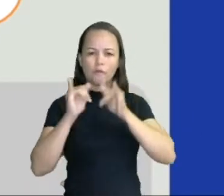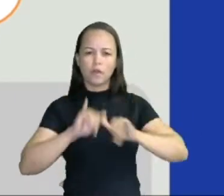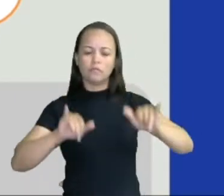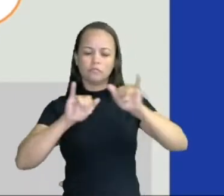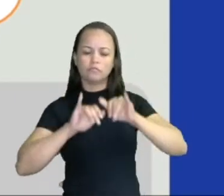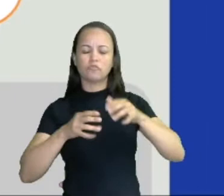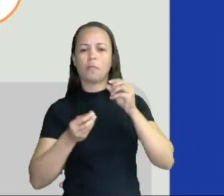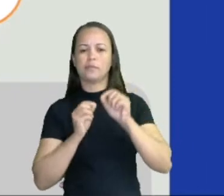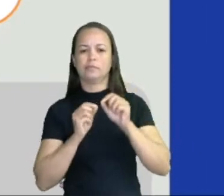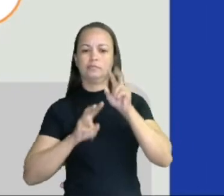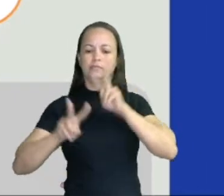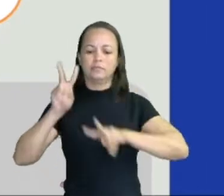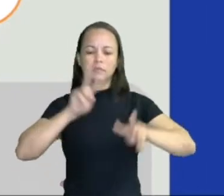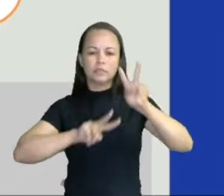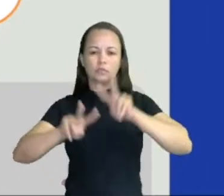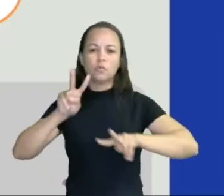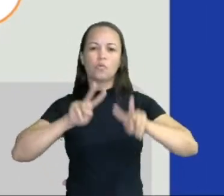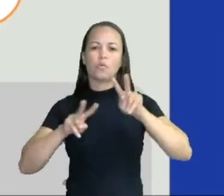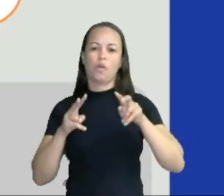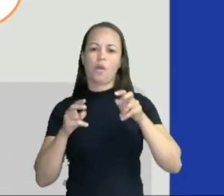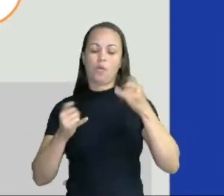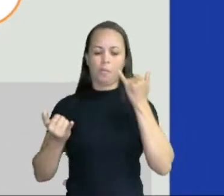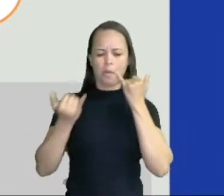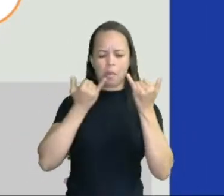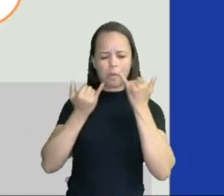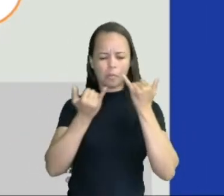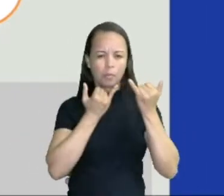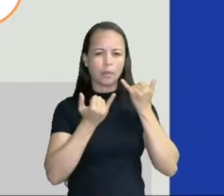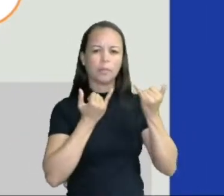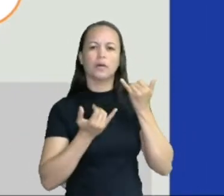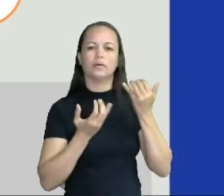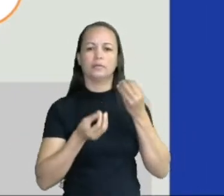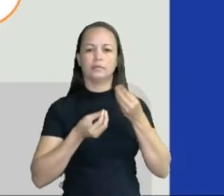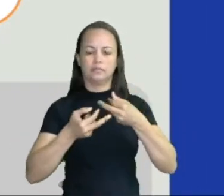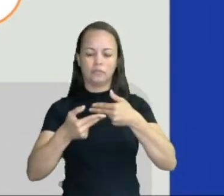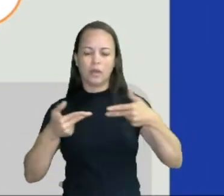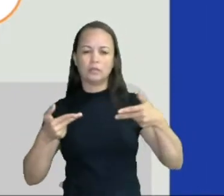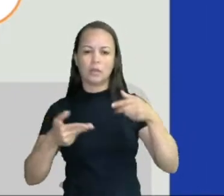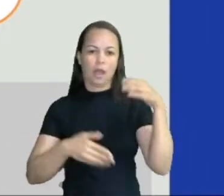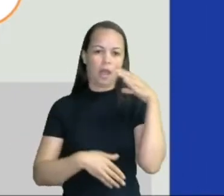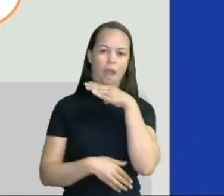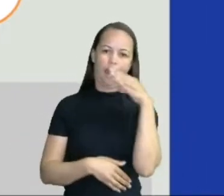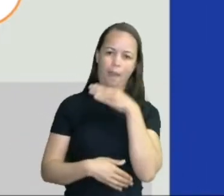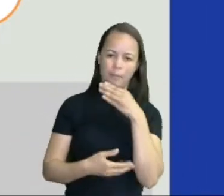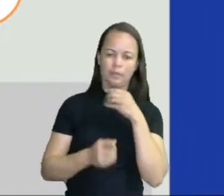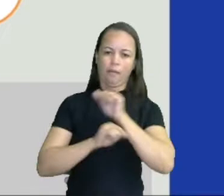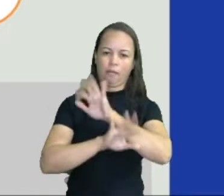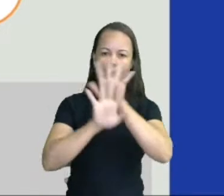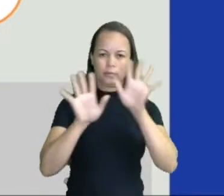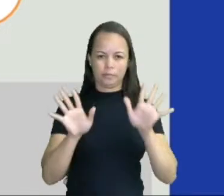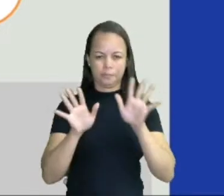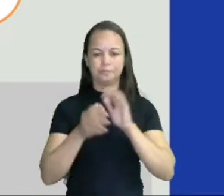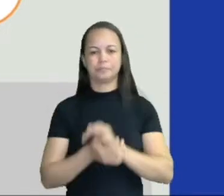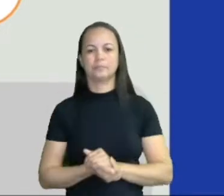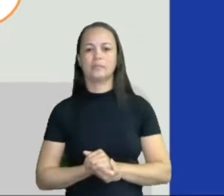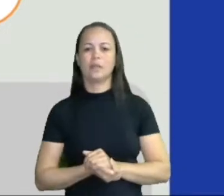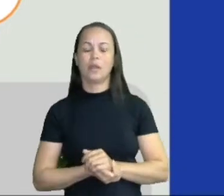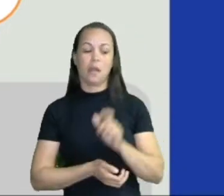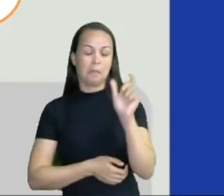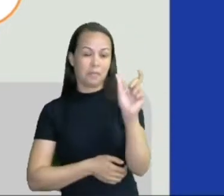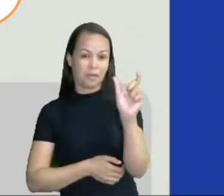e envolventes, que chamam a nossa atenção para comunicar informações de maneira rápida e clara. A